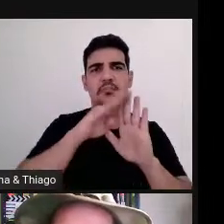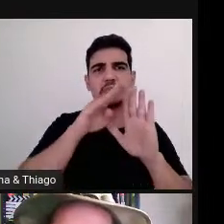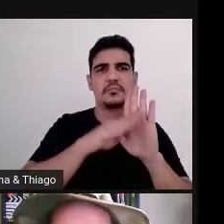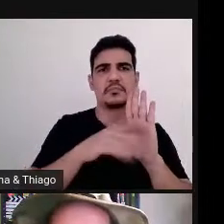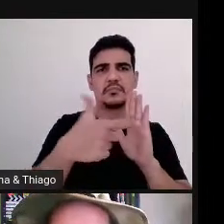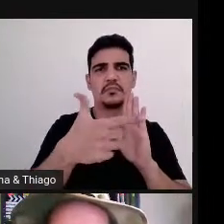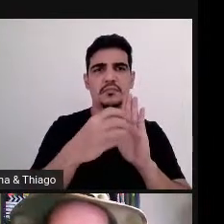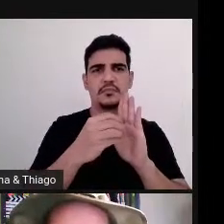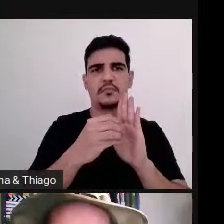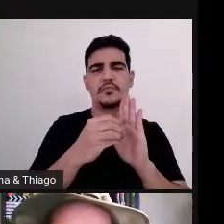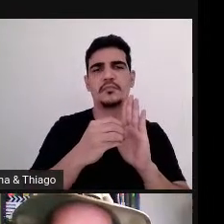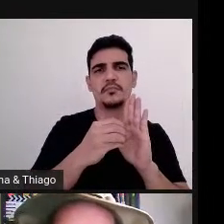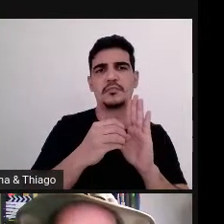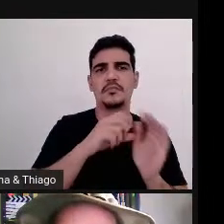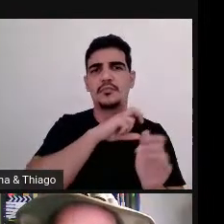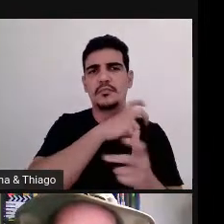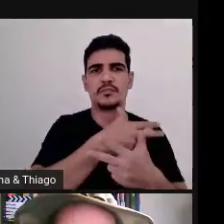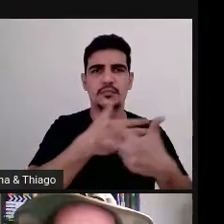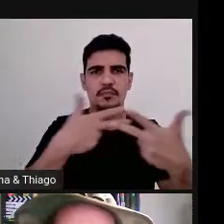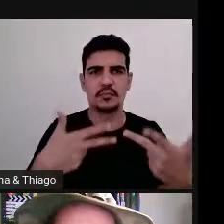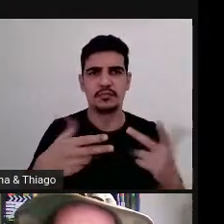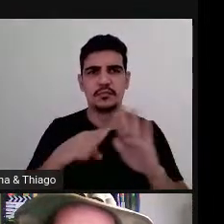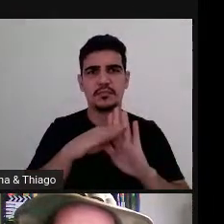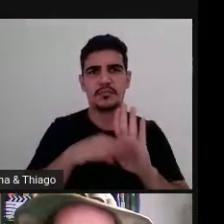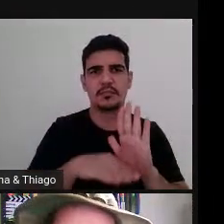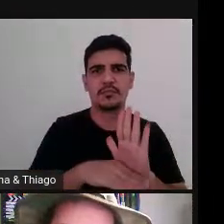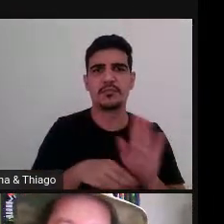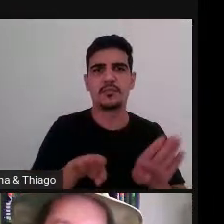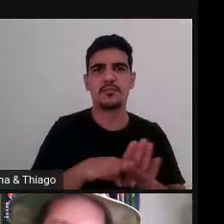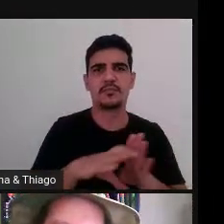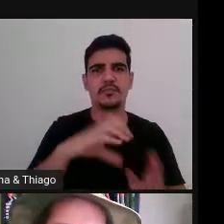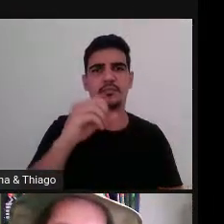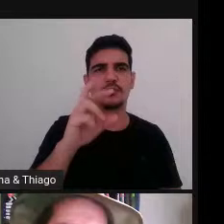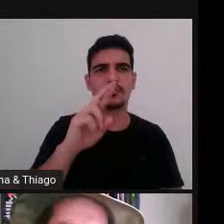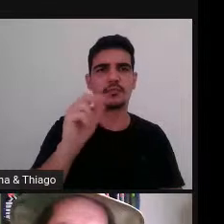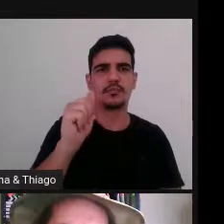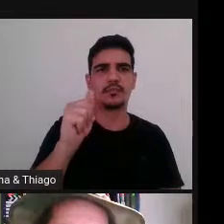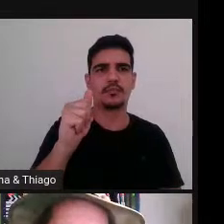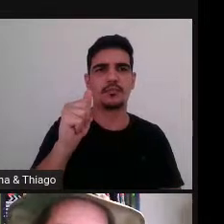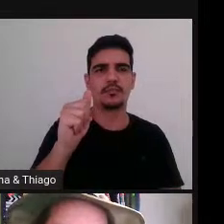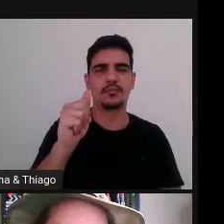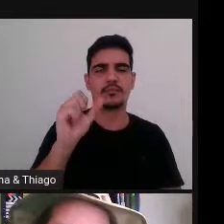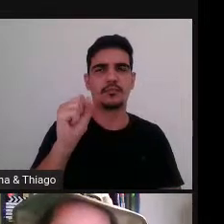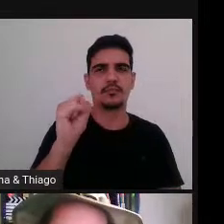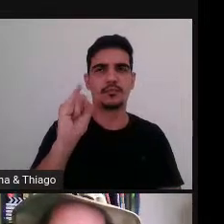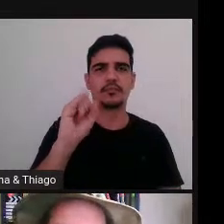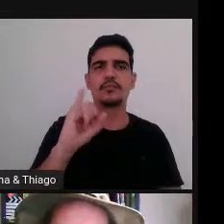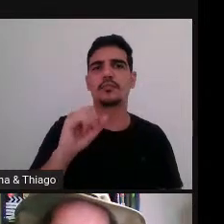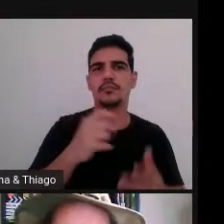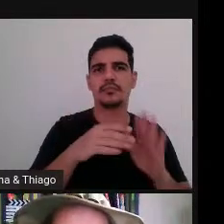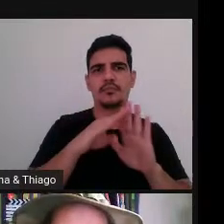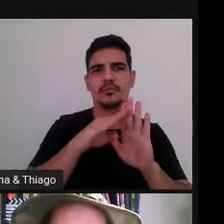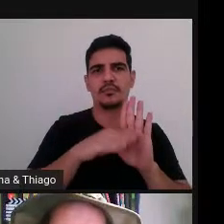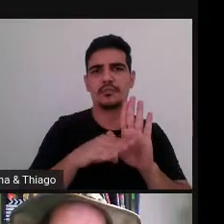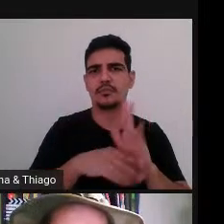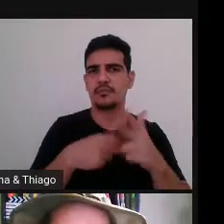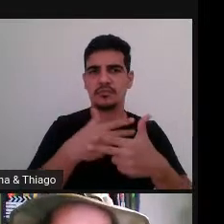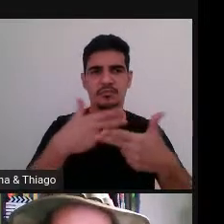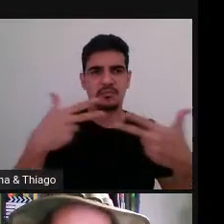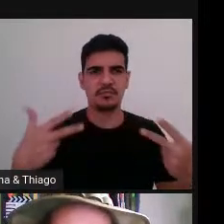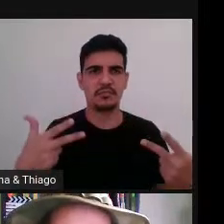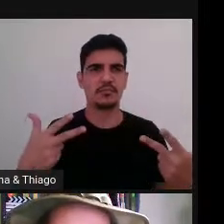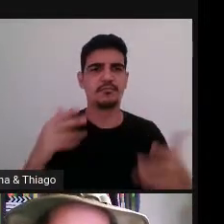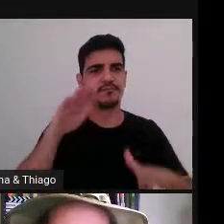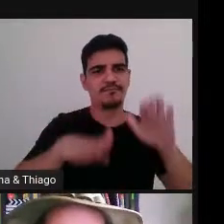8, na publicação dele, e cobras corais, 8, aí tem uma espécie nova que foi encontrada recentemente, então isso varia bastante, dependendo